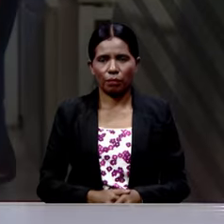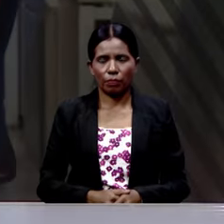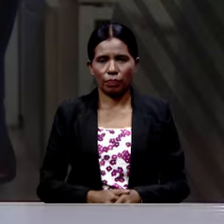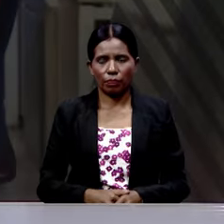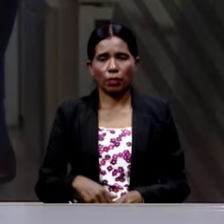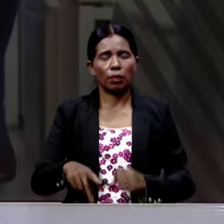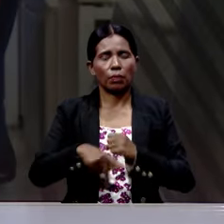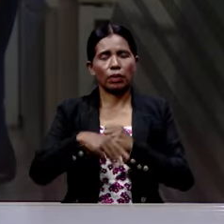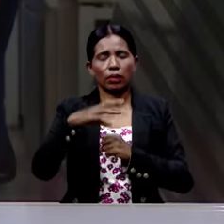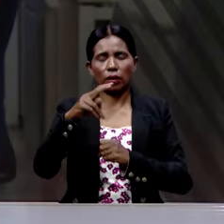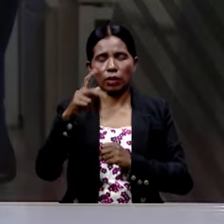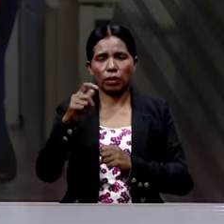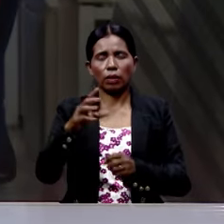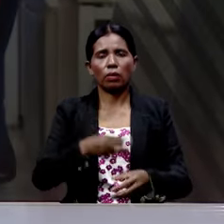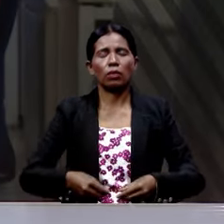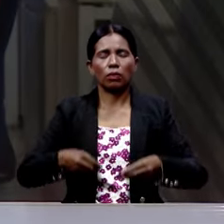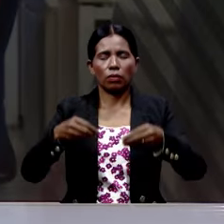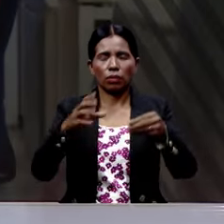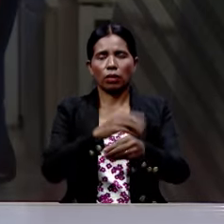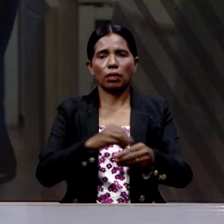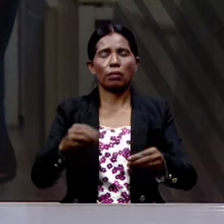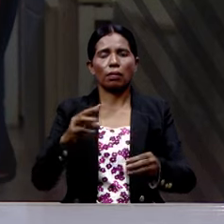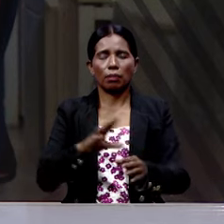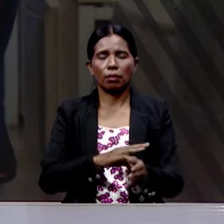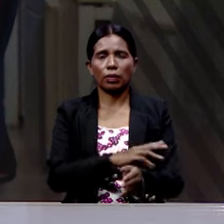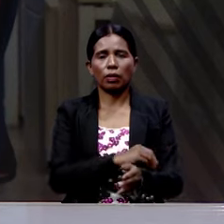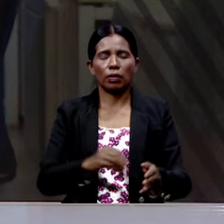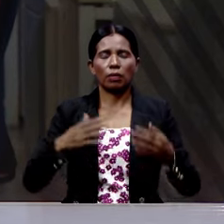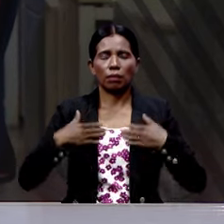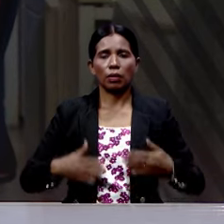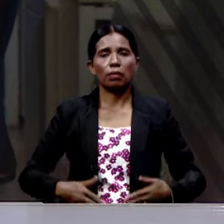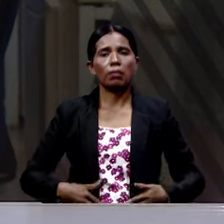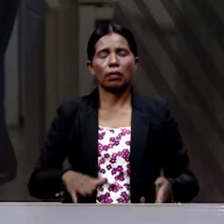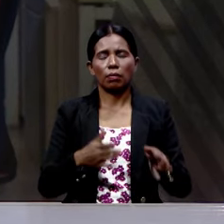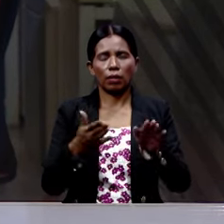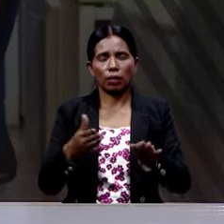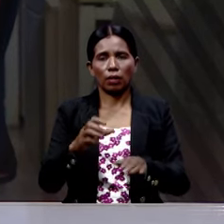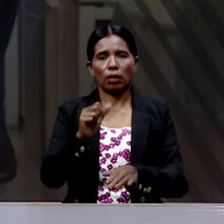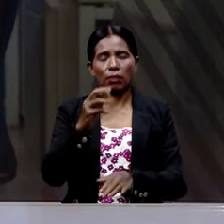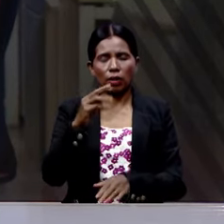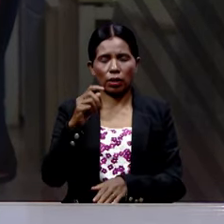Quatro partidos CNRT prestam homenagem e Cusba Matebian Amandio de Sá Benevides.